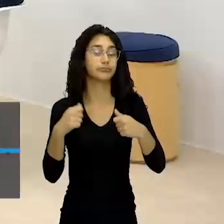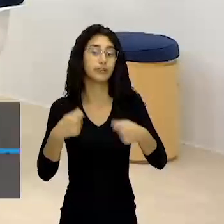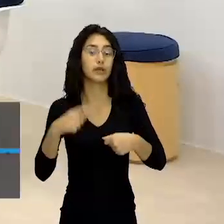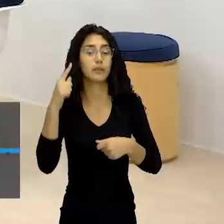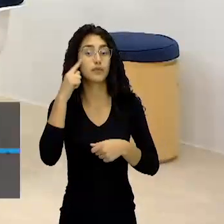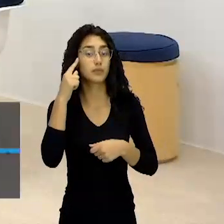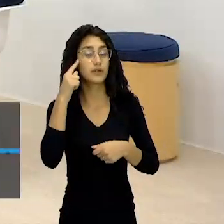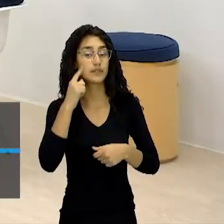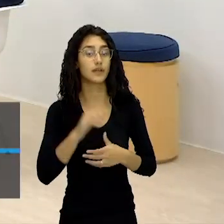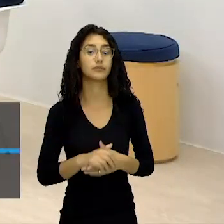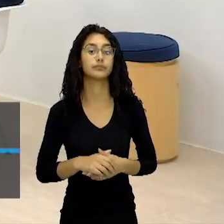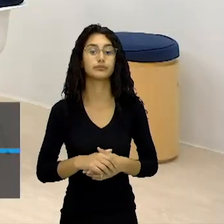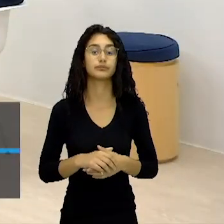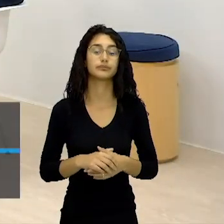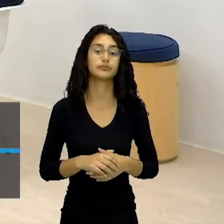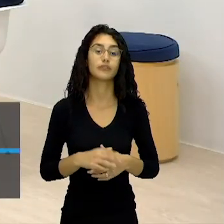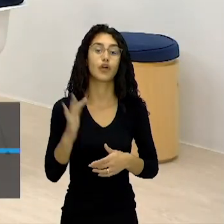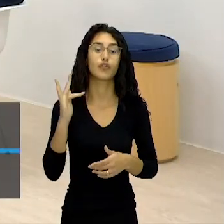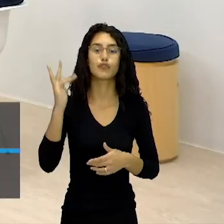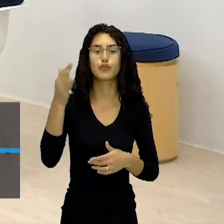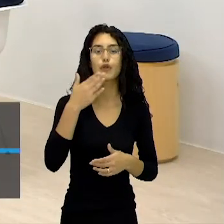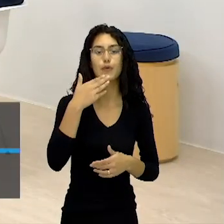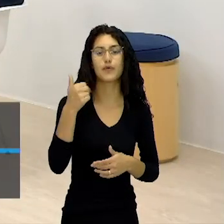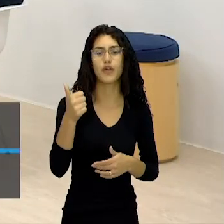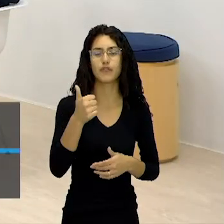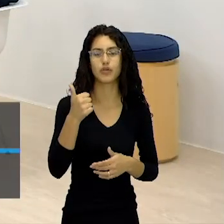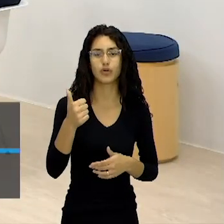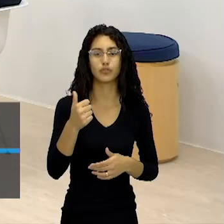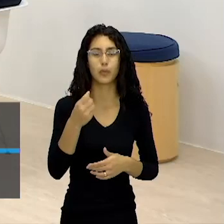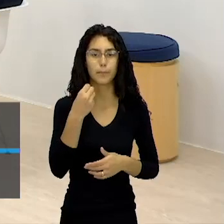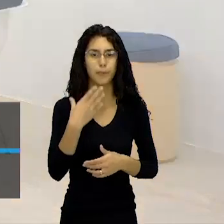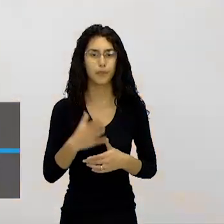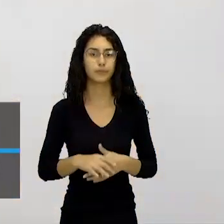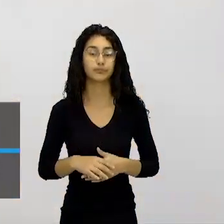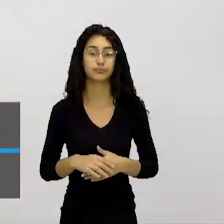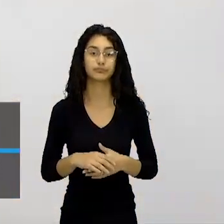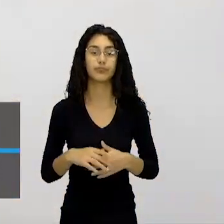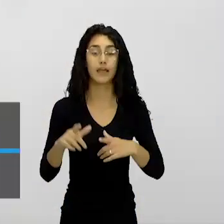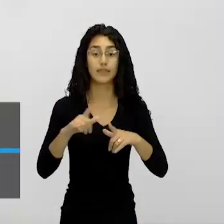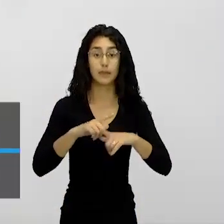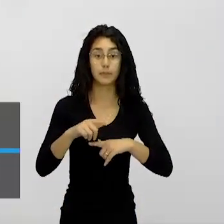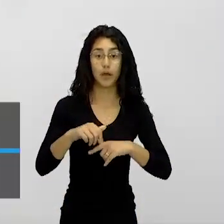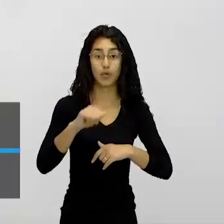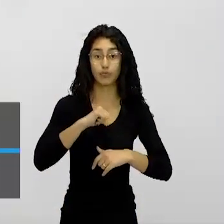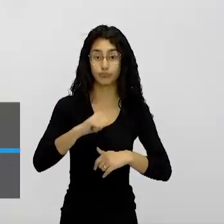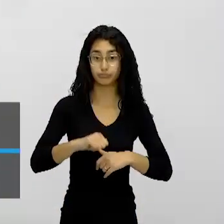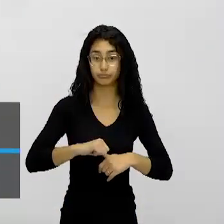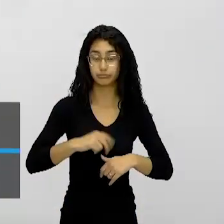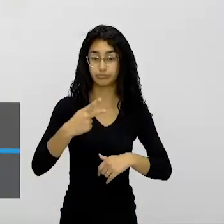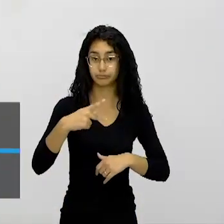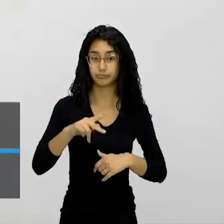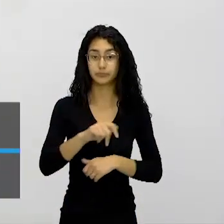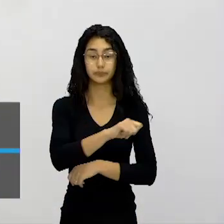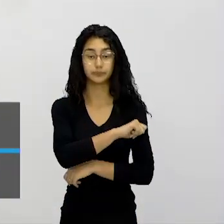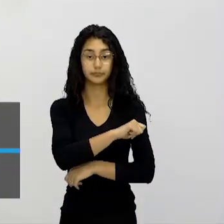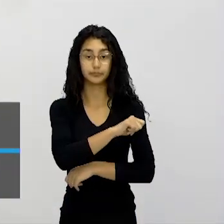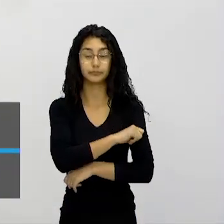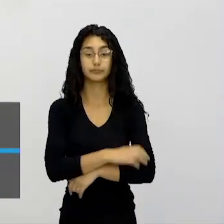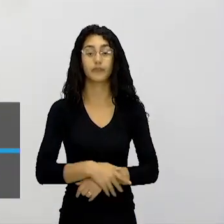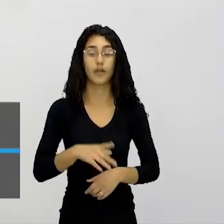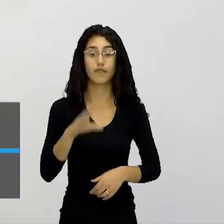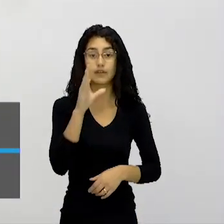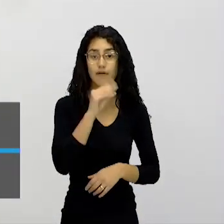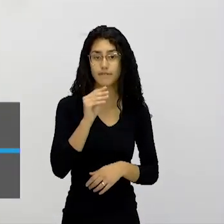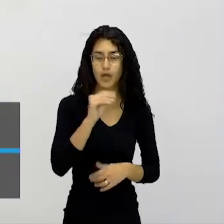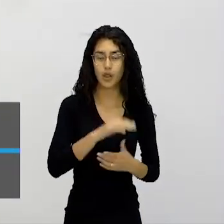são o sucesso do que eles foram na escola. Que é trabalhar a autoconfiança, né, dos nossos alunos, mas você falou uma coisa